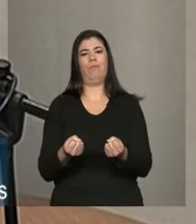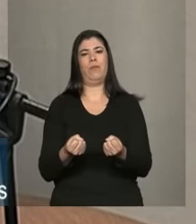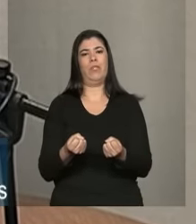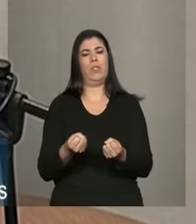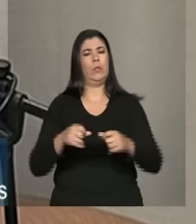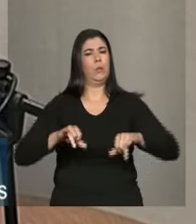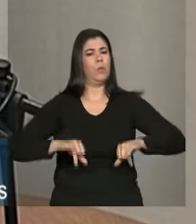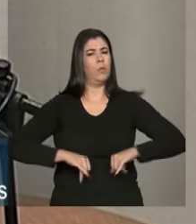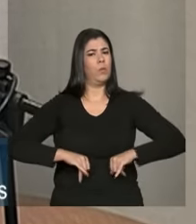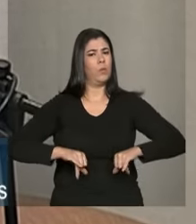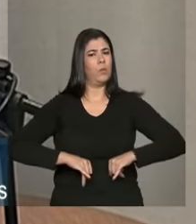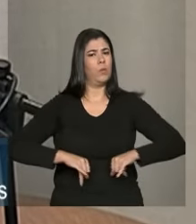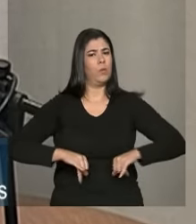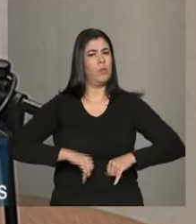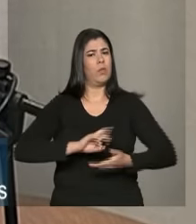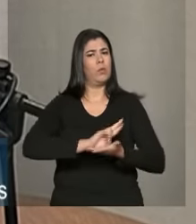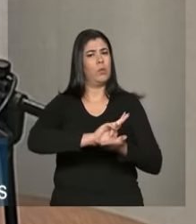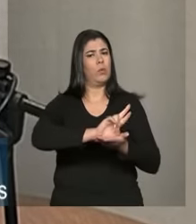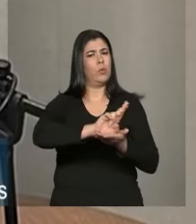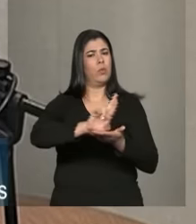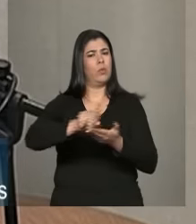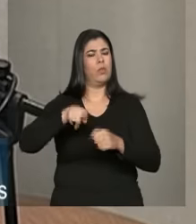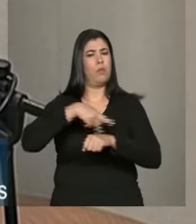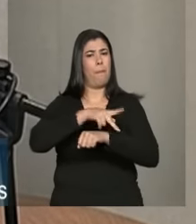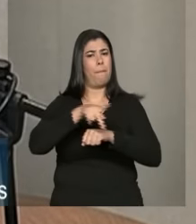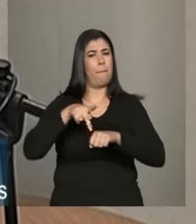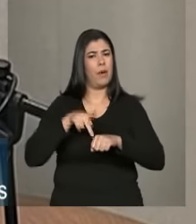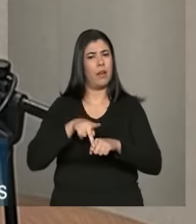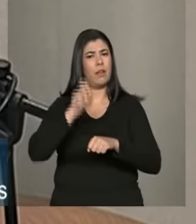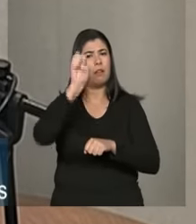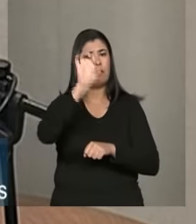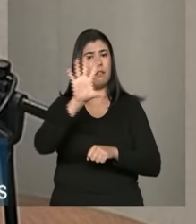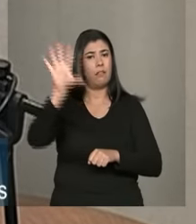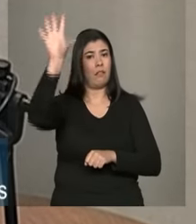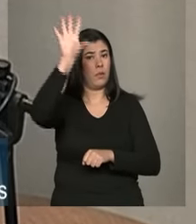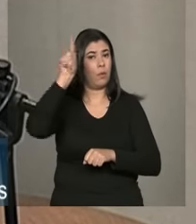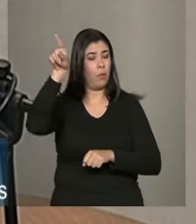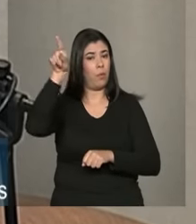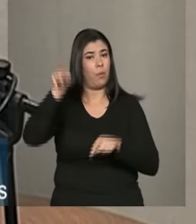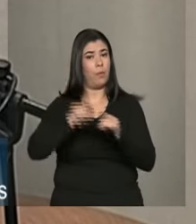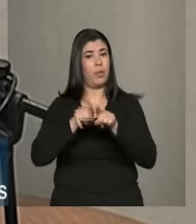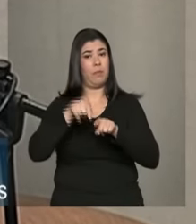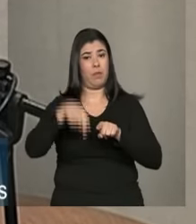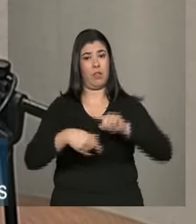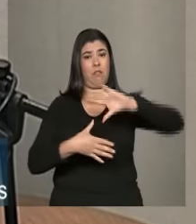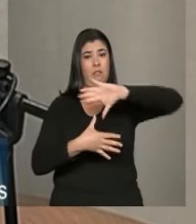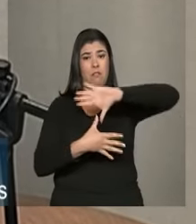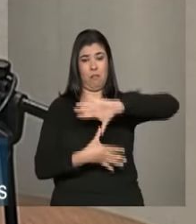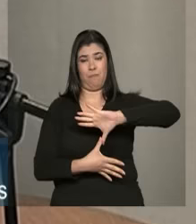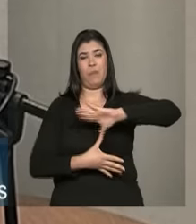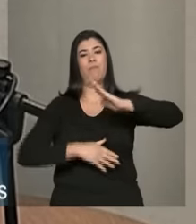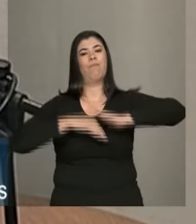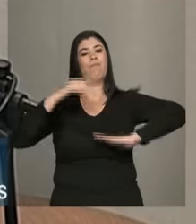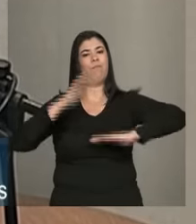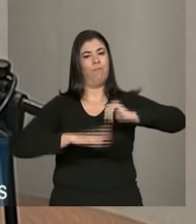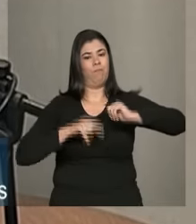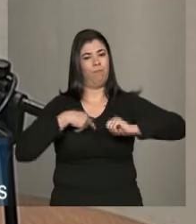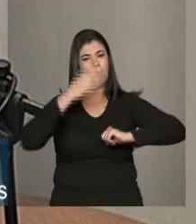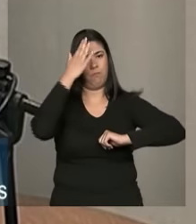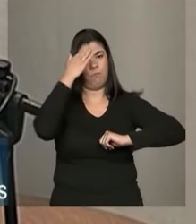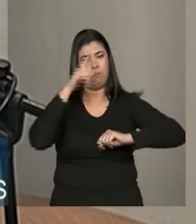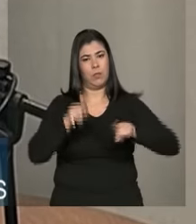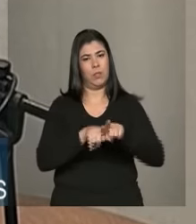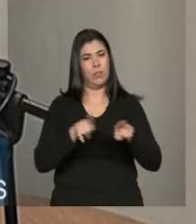flagelo que boa parte dos países da Europa e das Américas praticaram conscientemente e seus